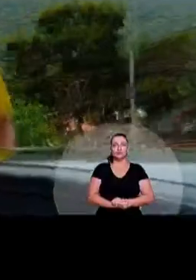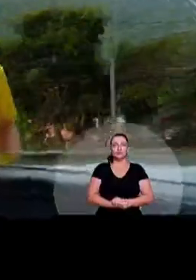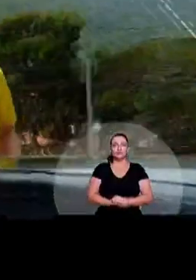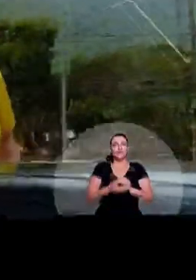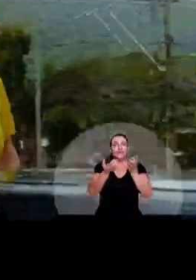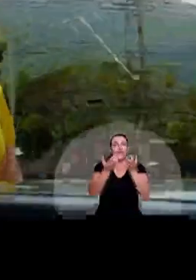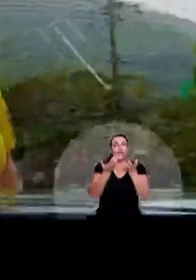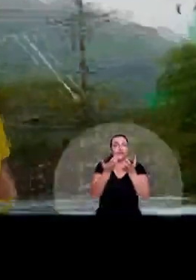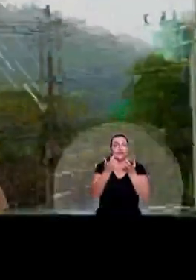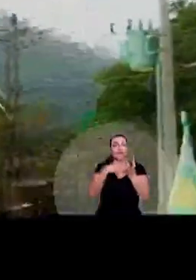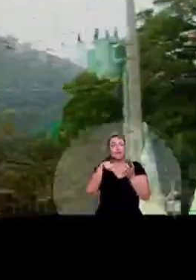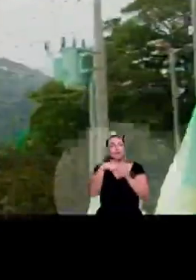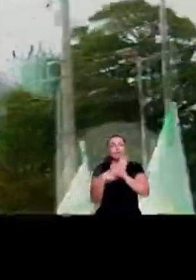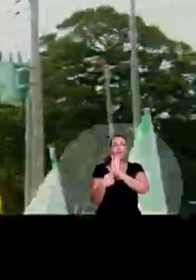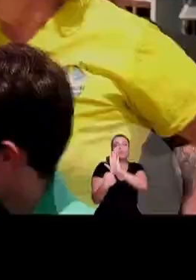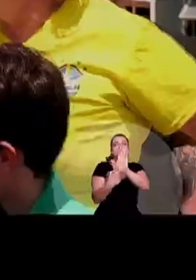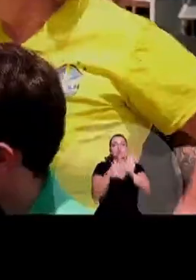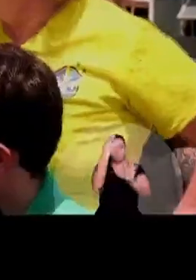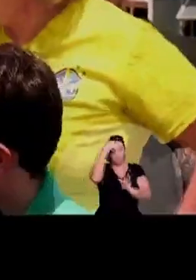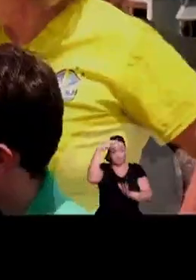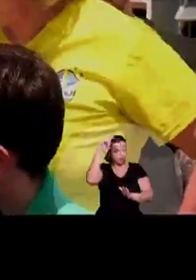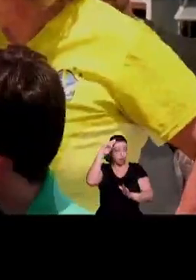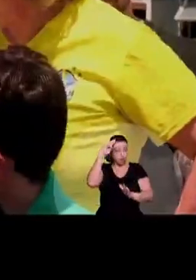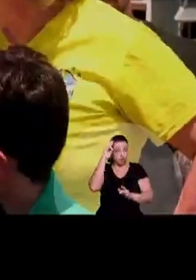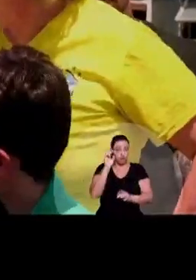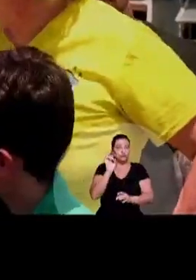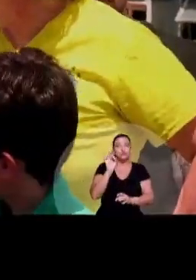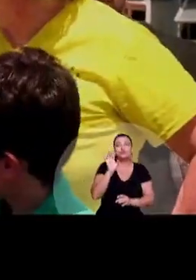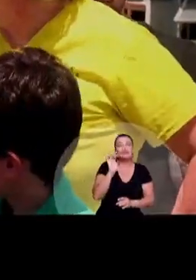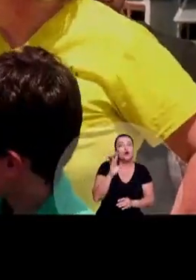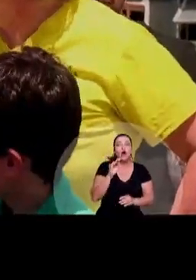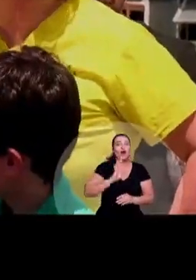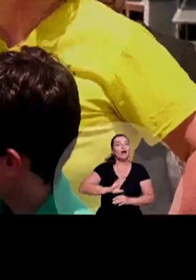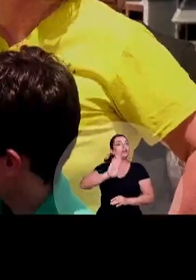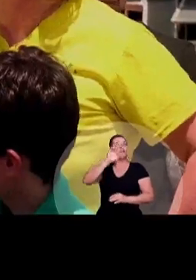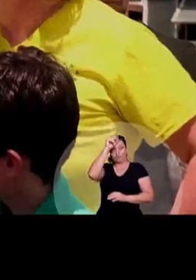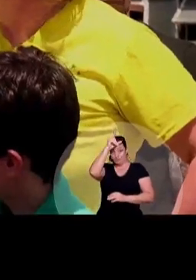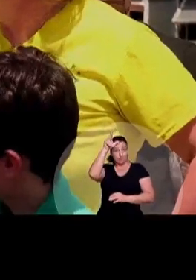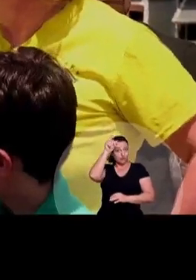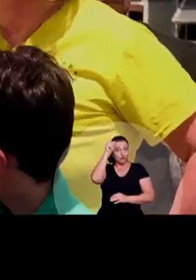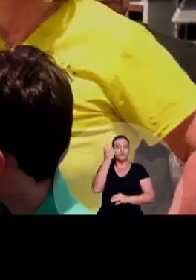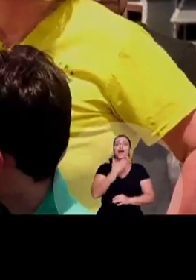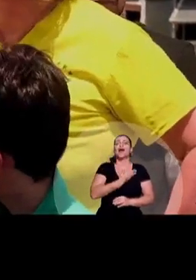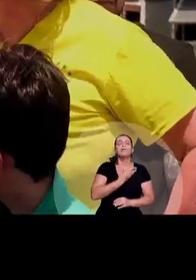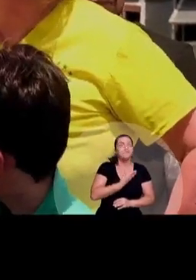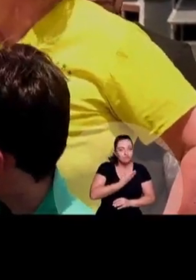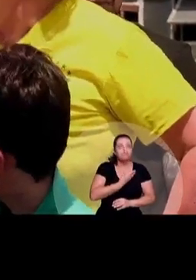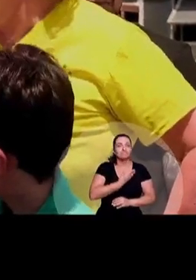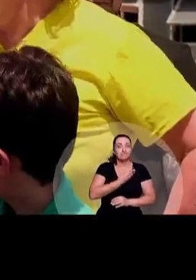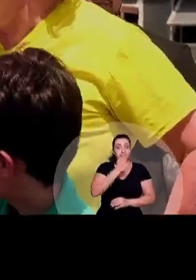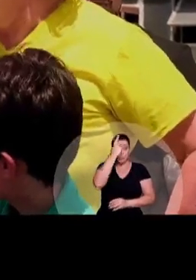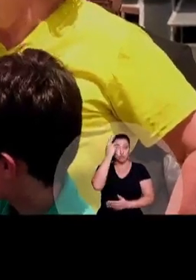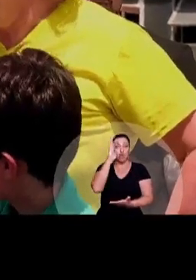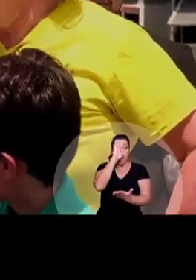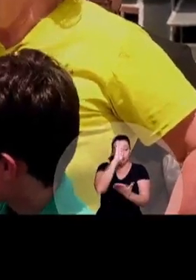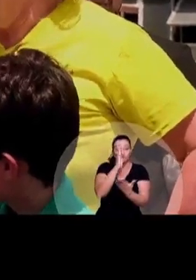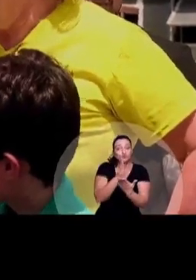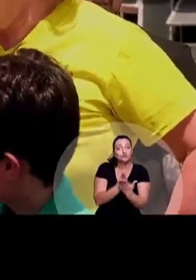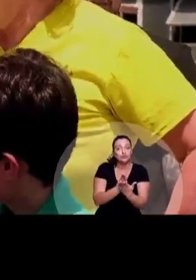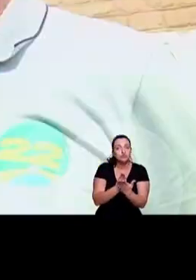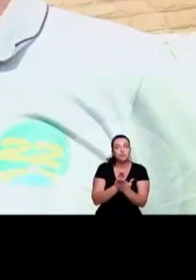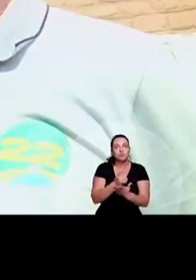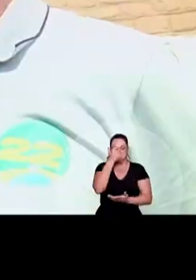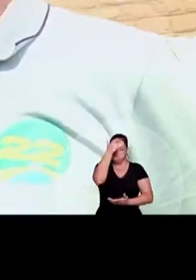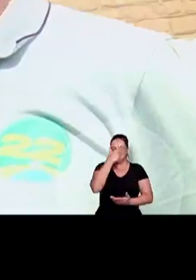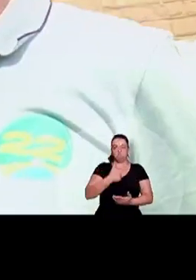Quero, poxa, agradecer aqui ao Marcelo, que muito mais do que um candidato a prefeito, é um amigo nosso, uma pessoa de confiança, uma pessoa de